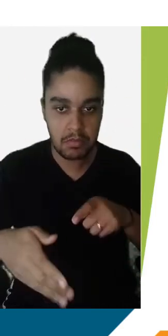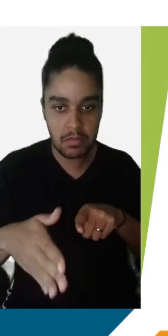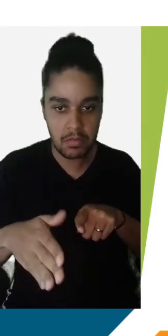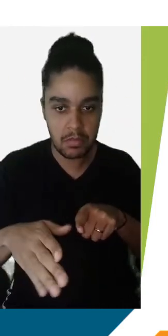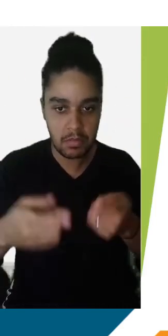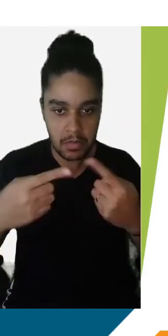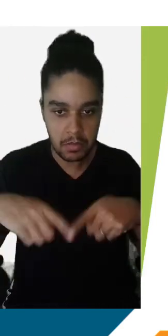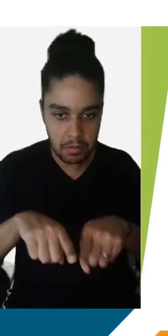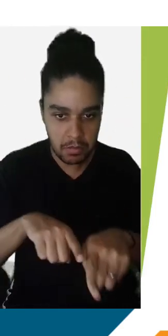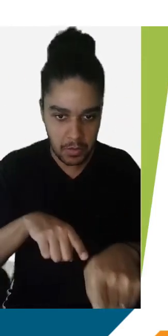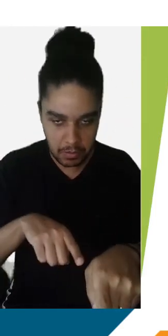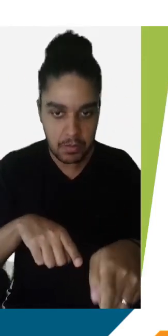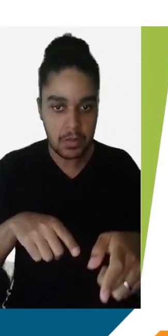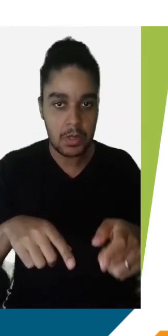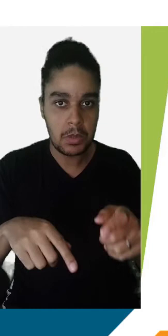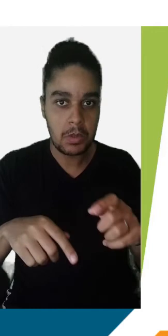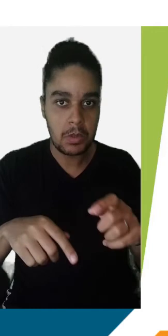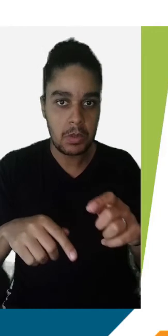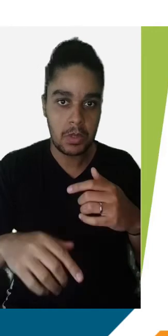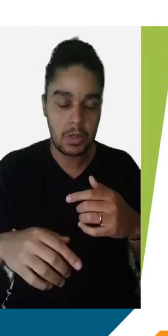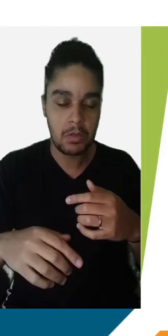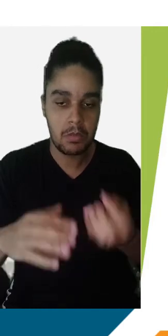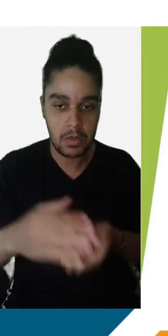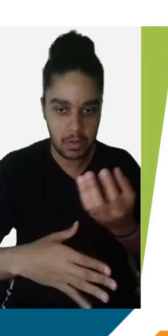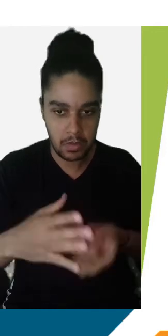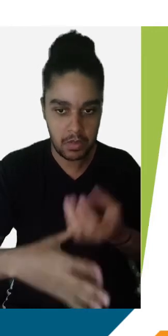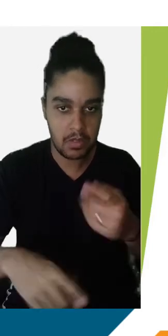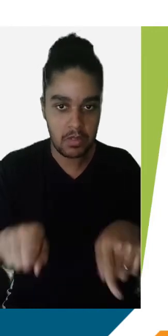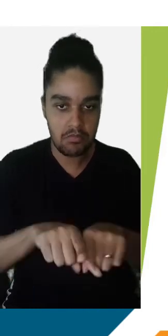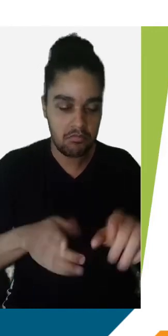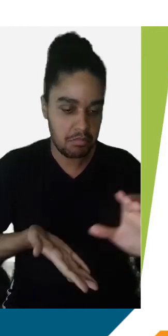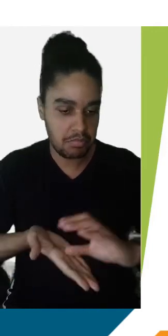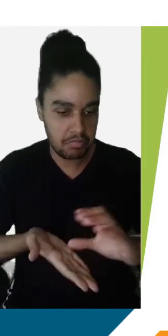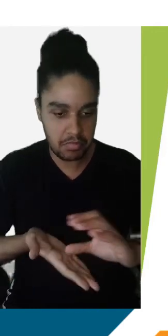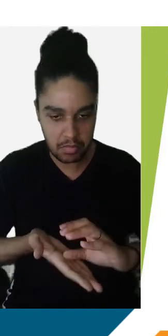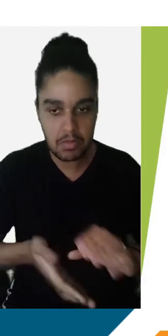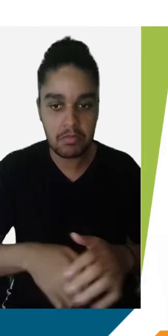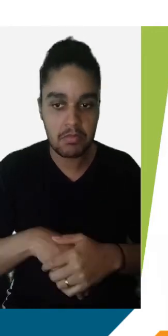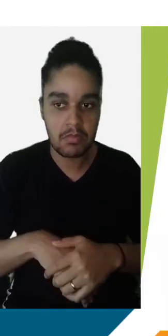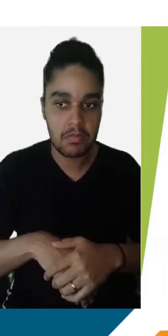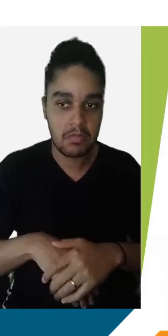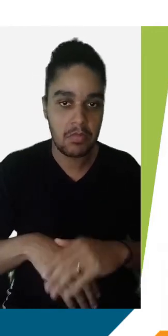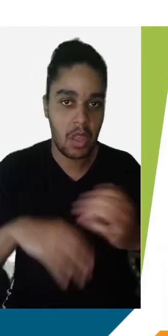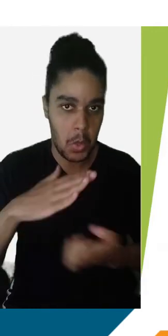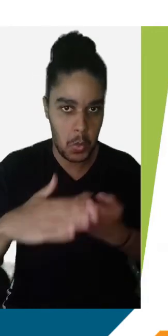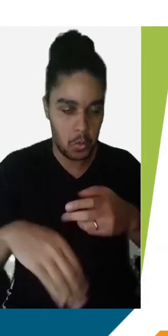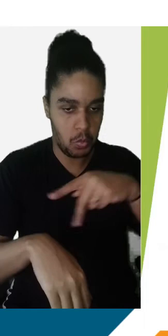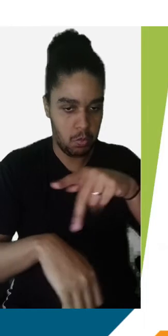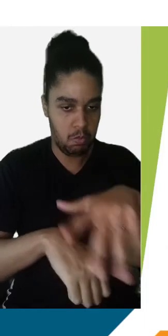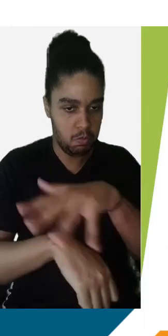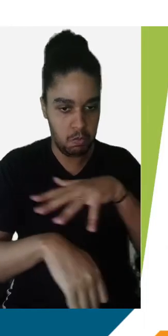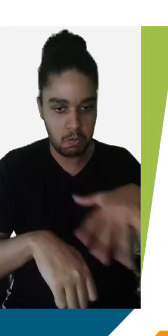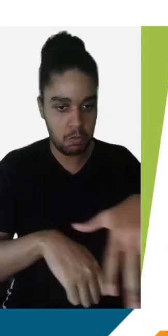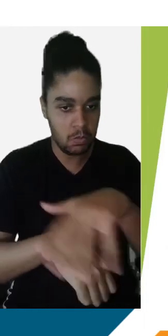maneira bem eficiente e produtiva e lucrativa, né, principalmente para as grandes multinacionais, na